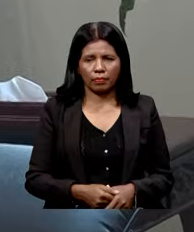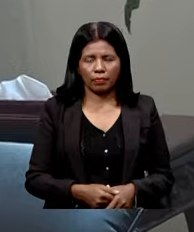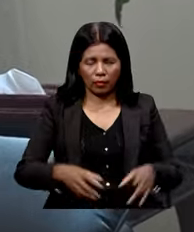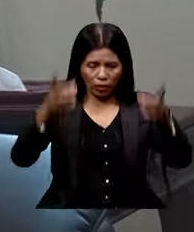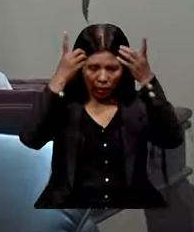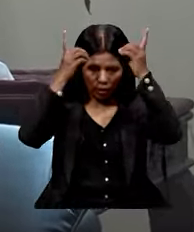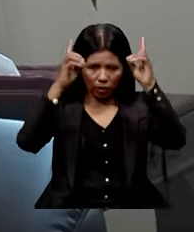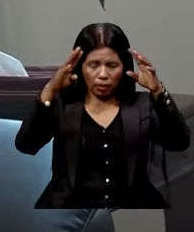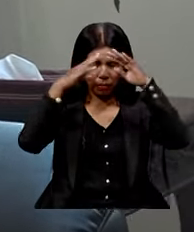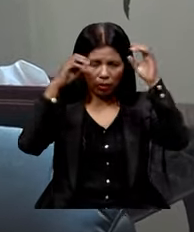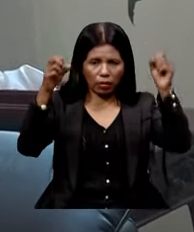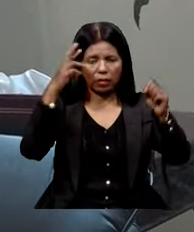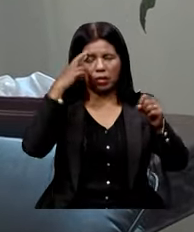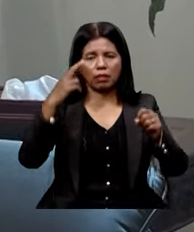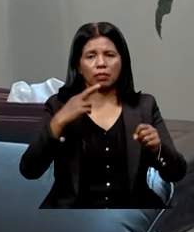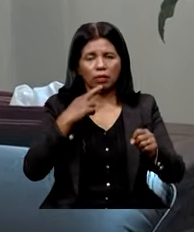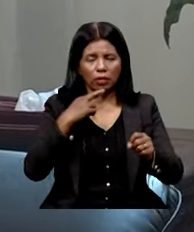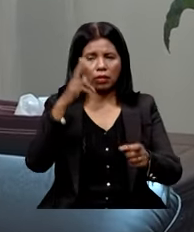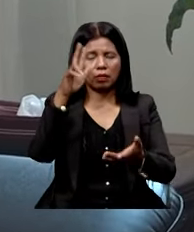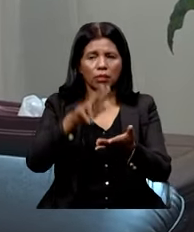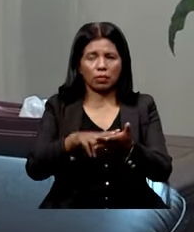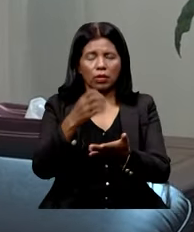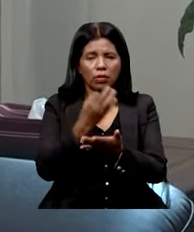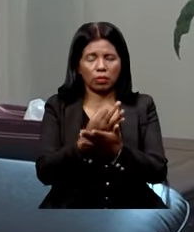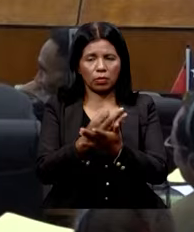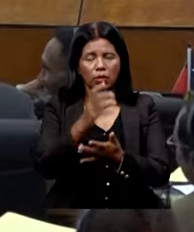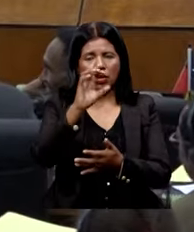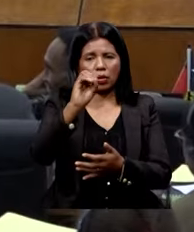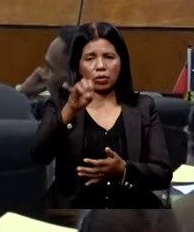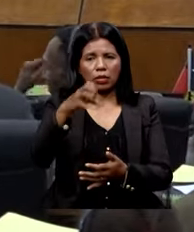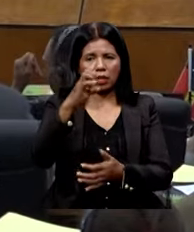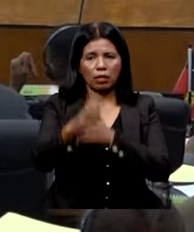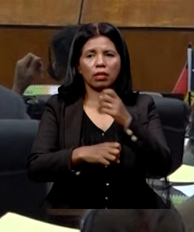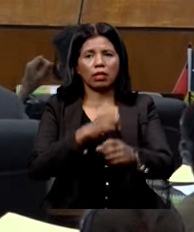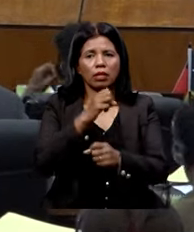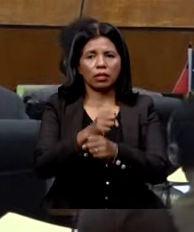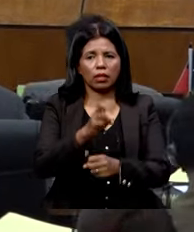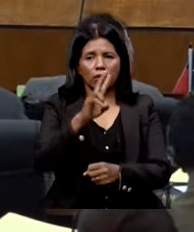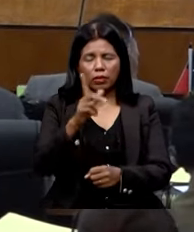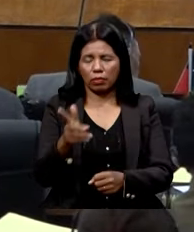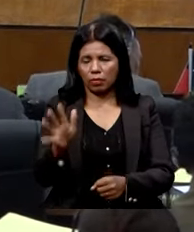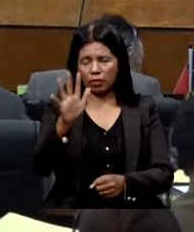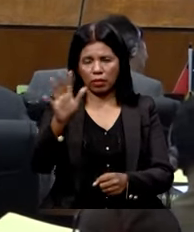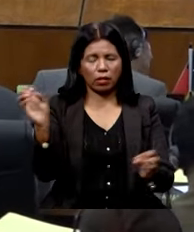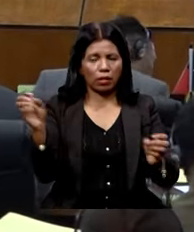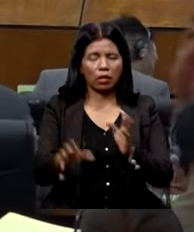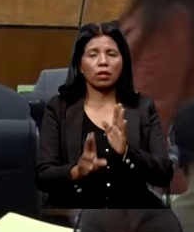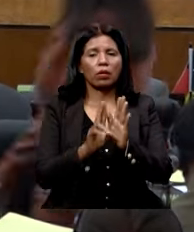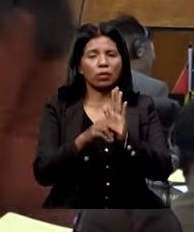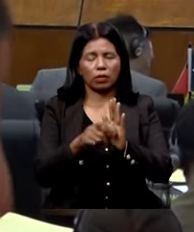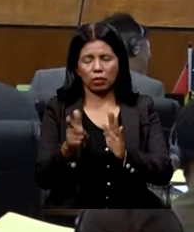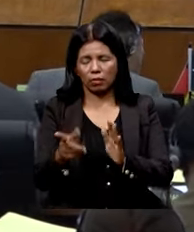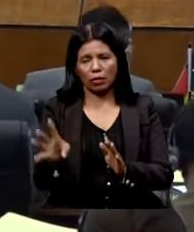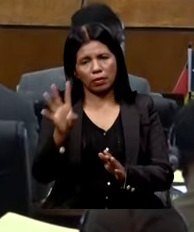Decisão Presidente da República, Zera Mazorta, onde promulga Orçamento Geral do Estado, tinha rio rua Ruanulo Rechen Lima, la liu horas Ruanulo Rechen